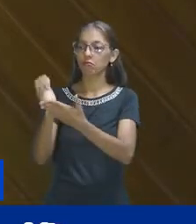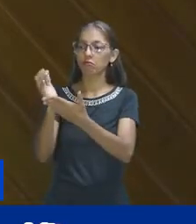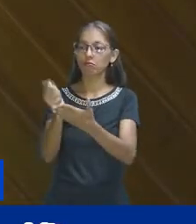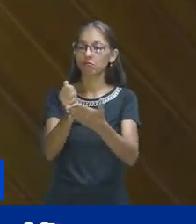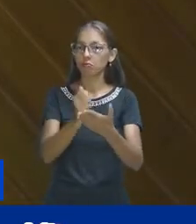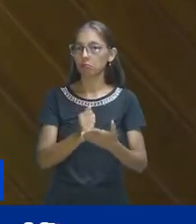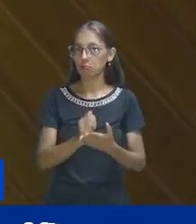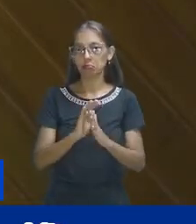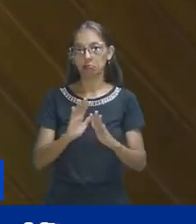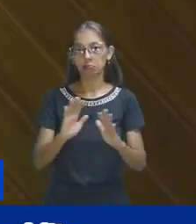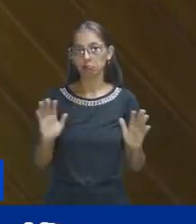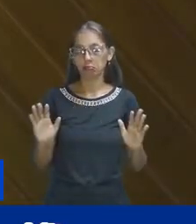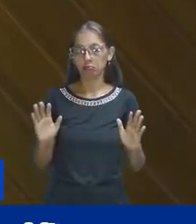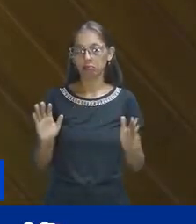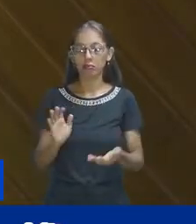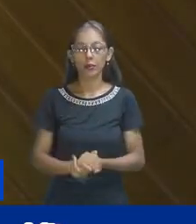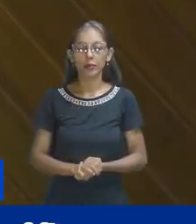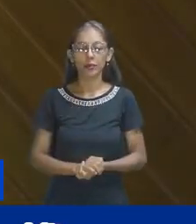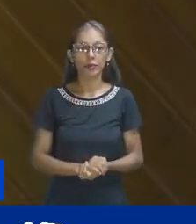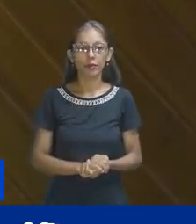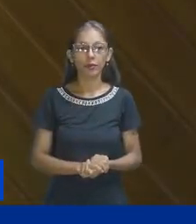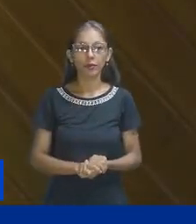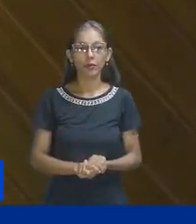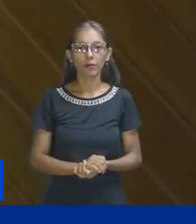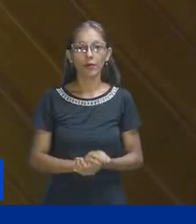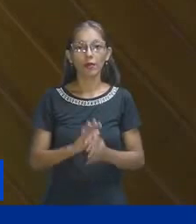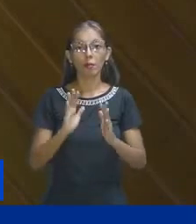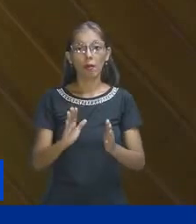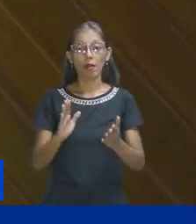eles foram parados por uma blitz.